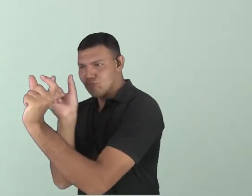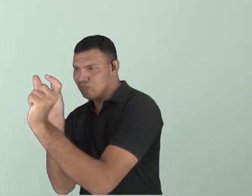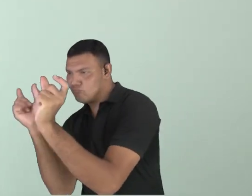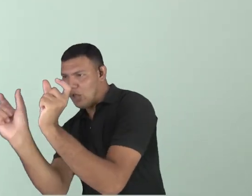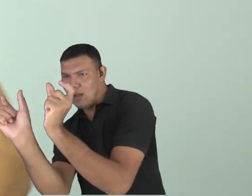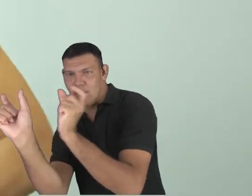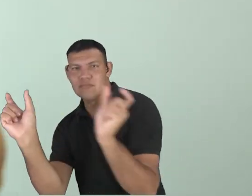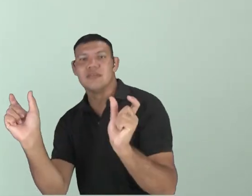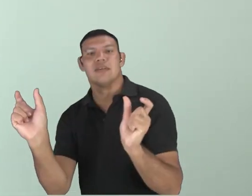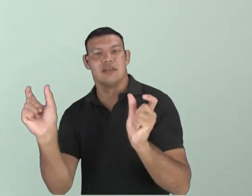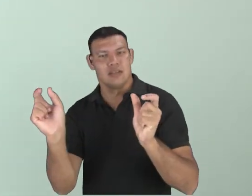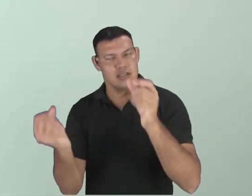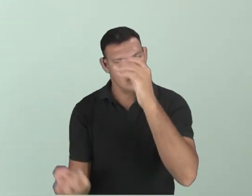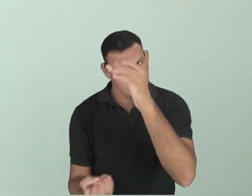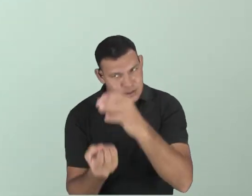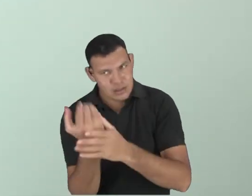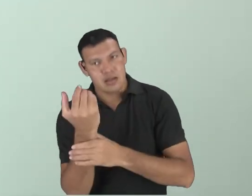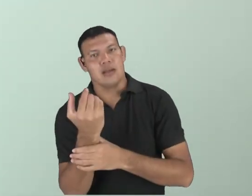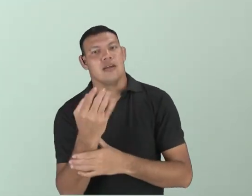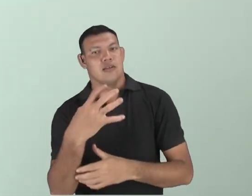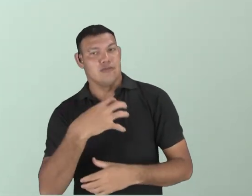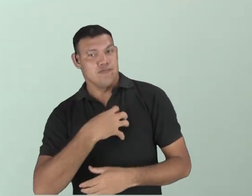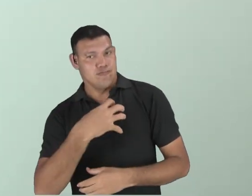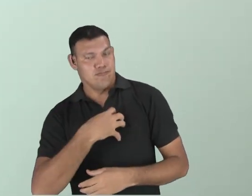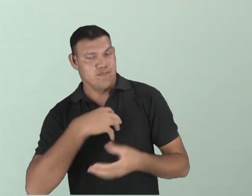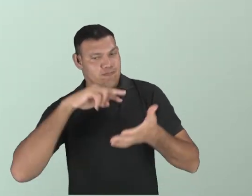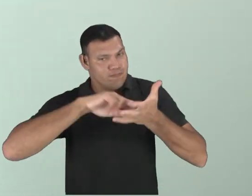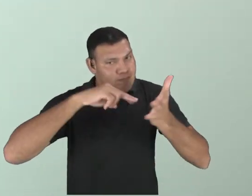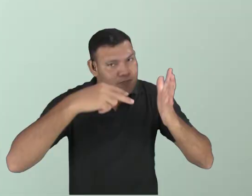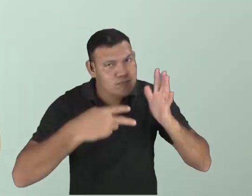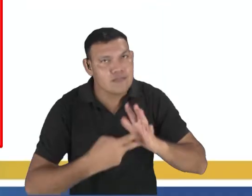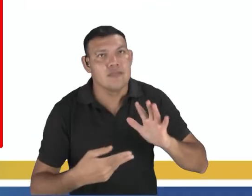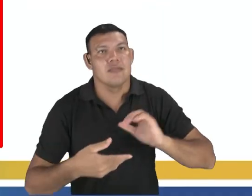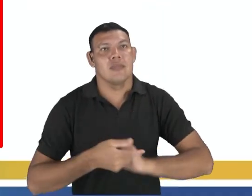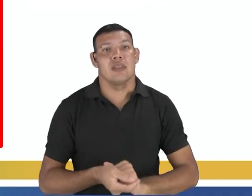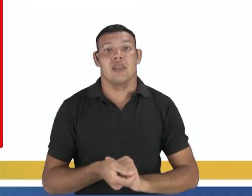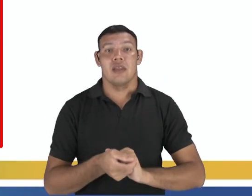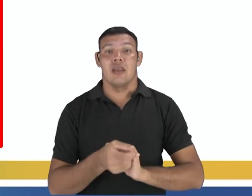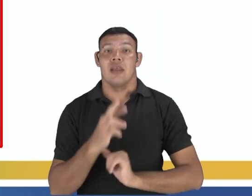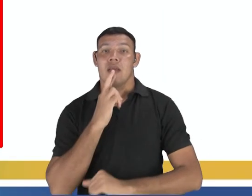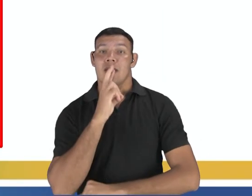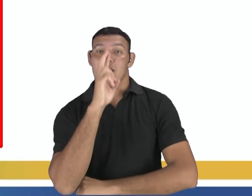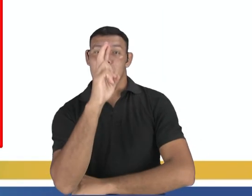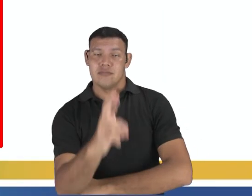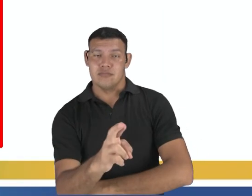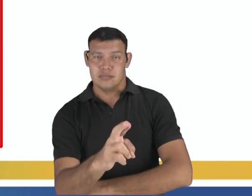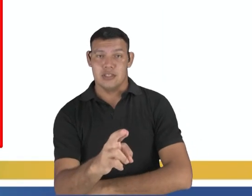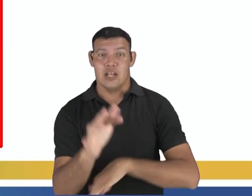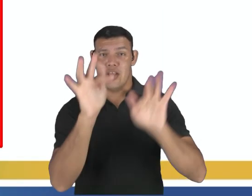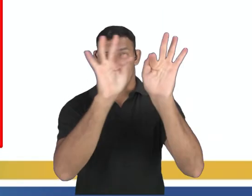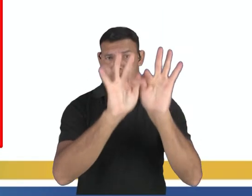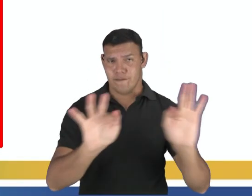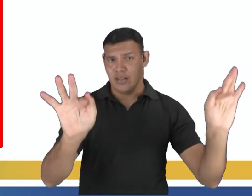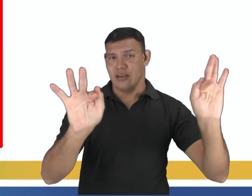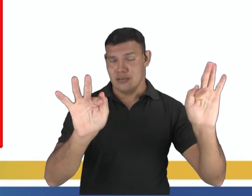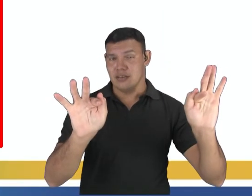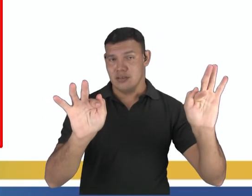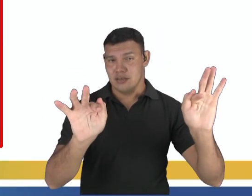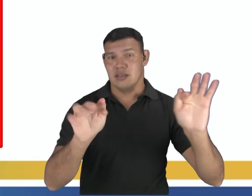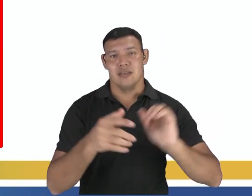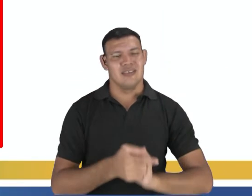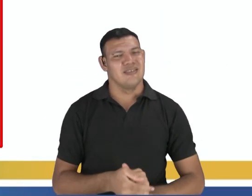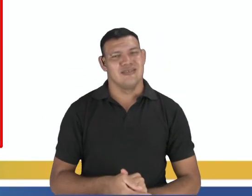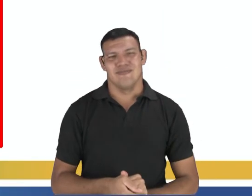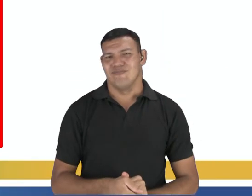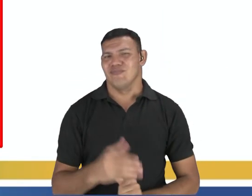um sentido, para se criar um significado. Então, a nossa resposta aí seria o quê? Nessa frase nós